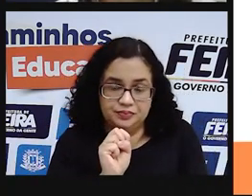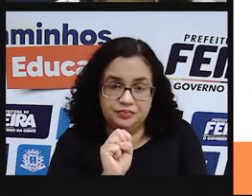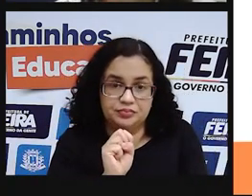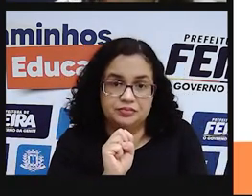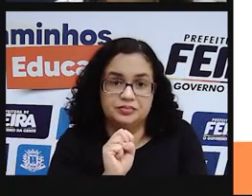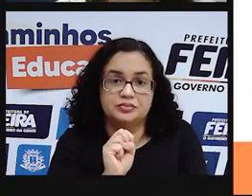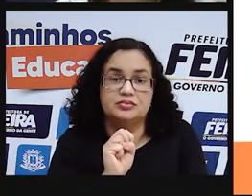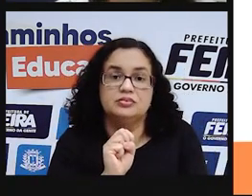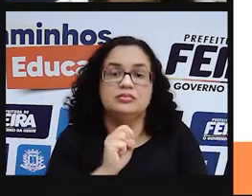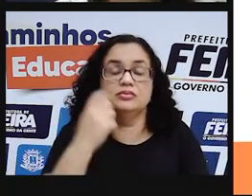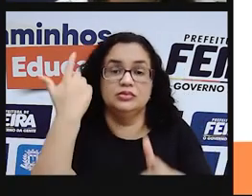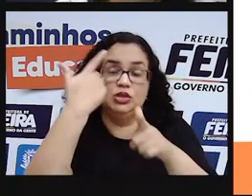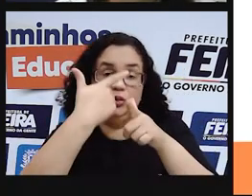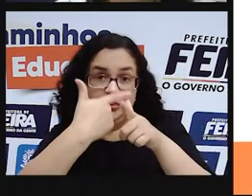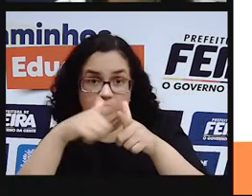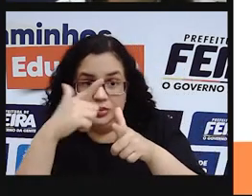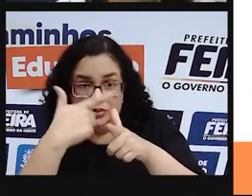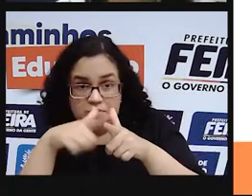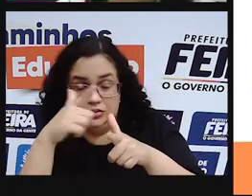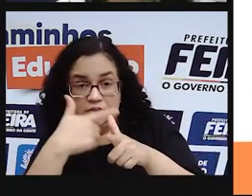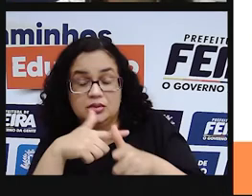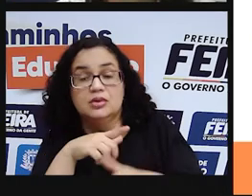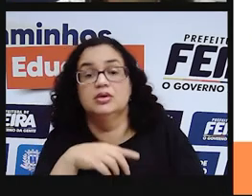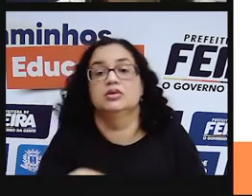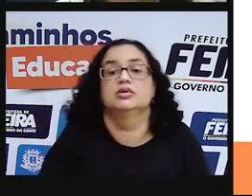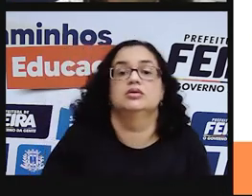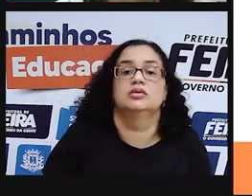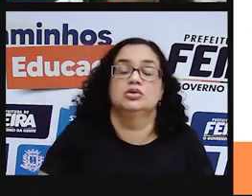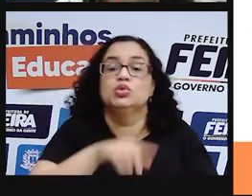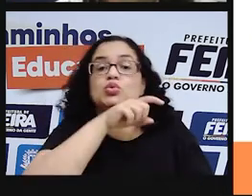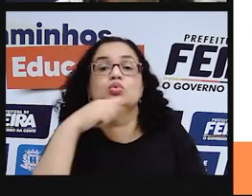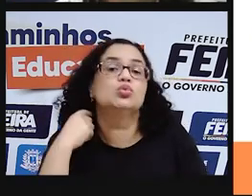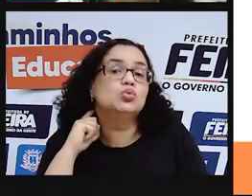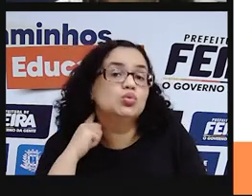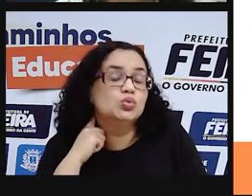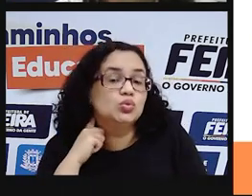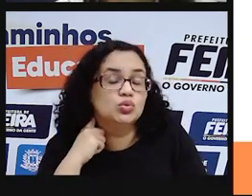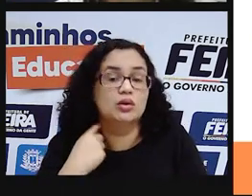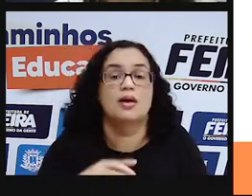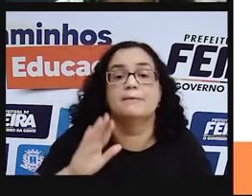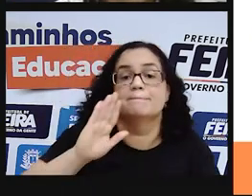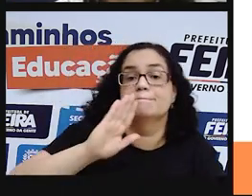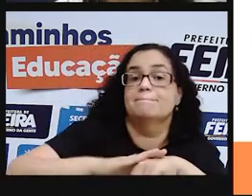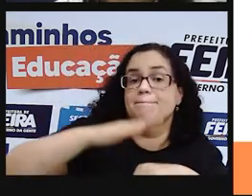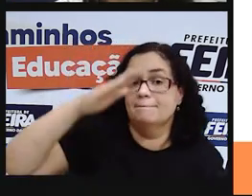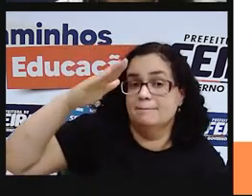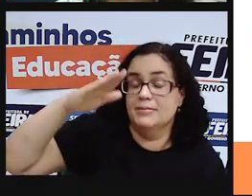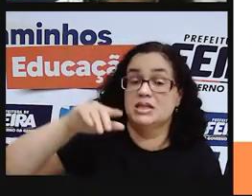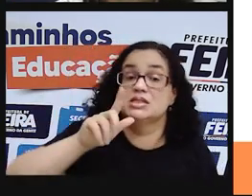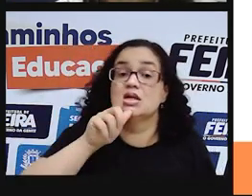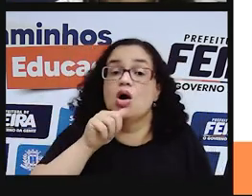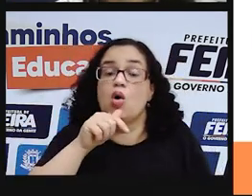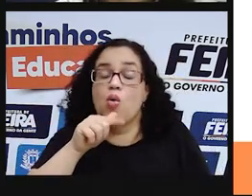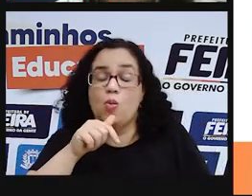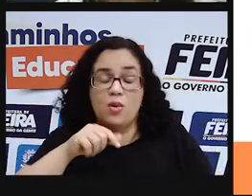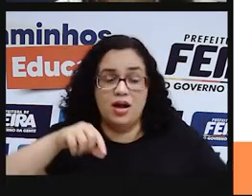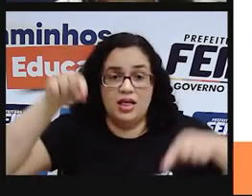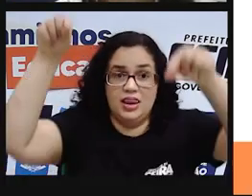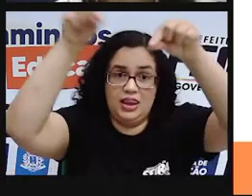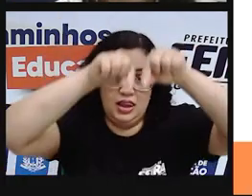do aterramento problemas relacionados à poluição então mais uma lagoa sendo